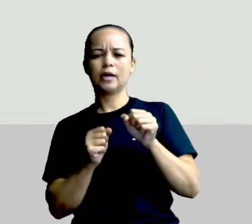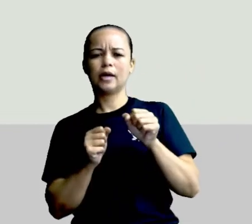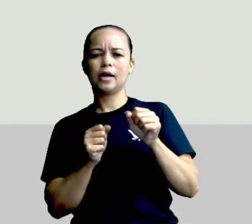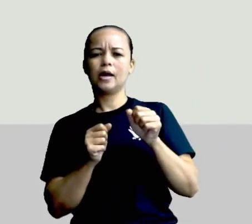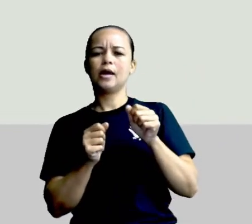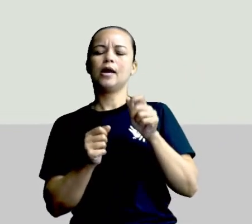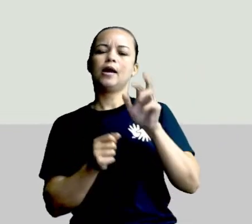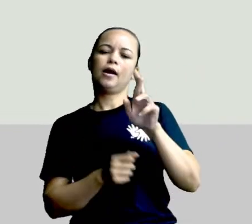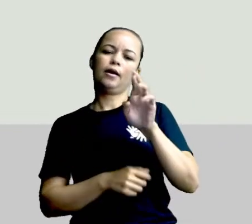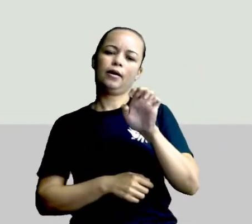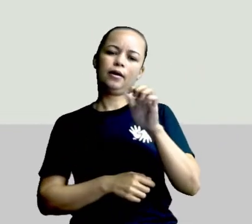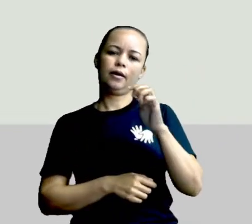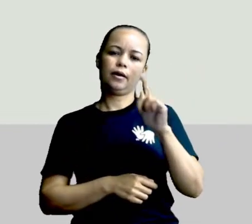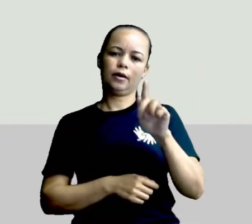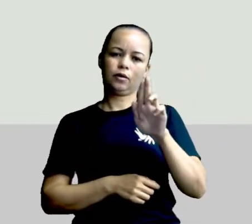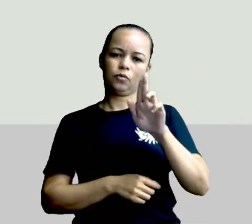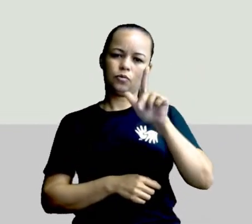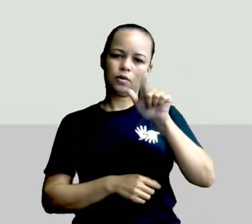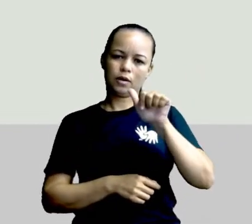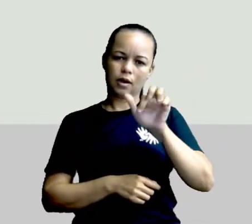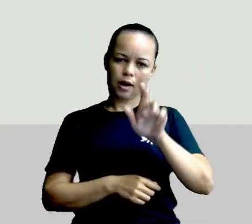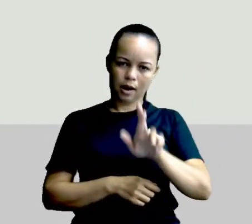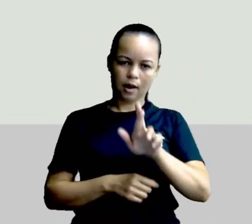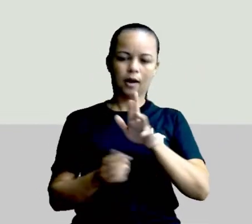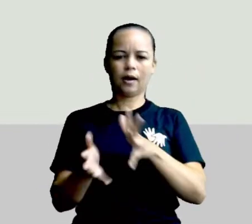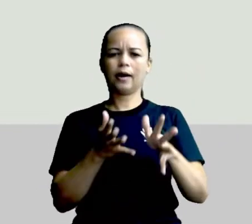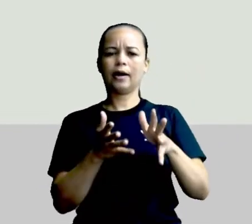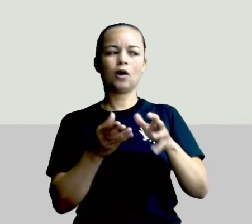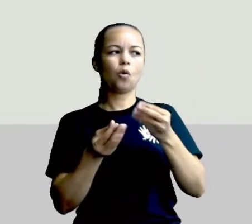feixe de luz aí, batendo, incidindo numa superfície